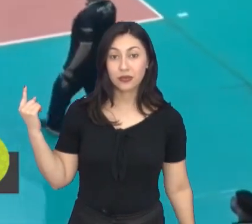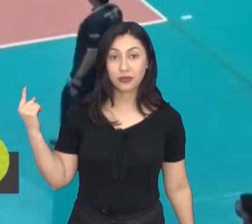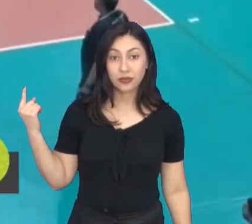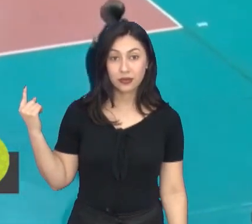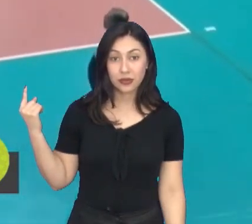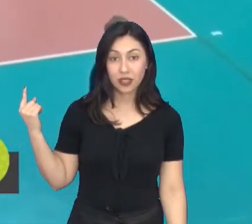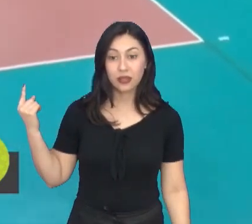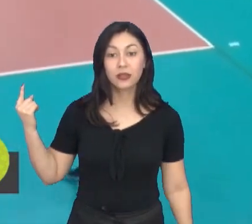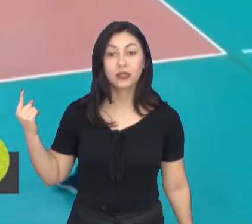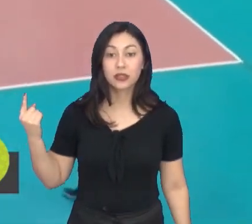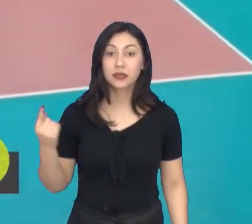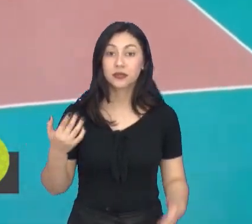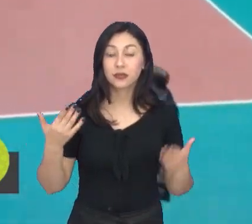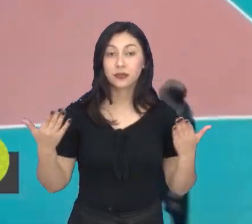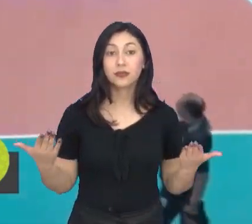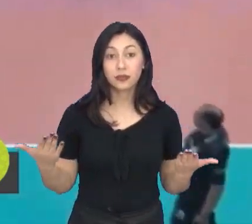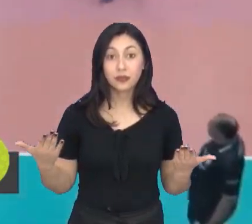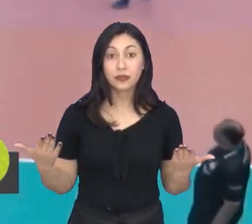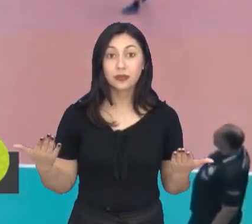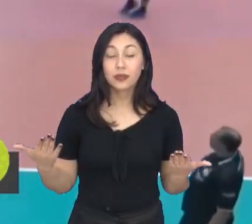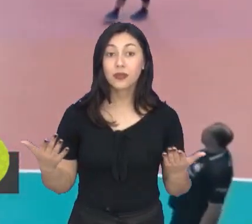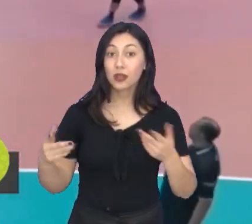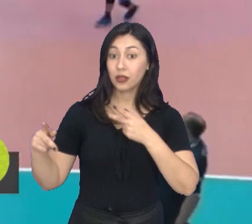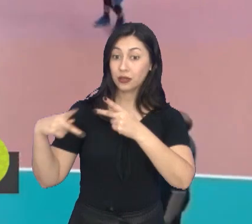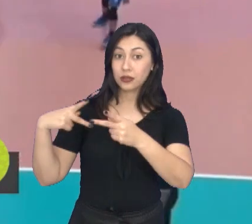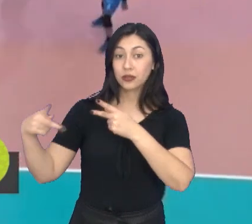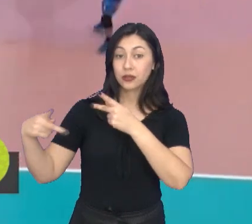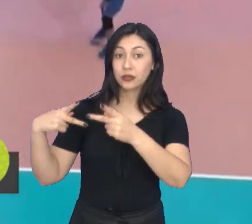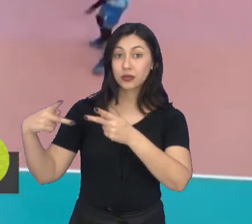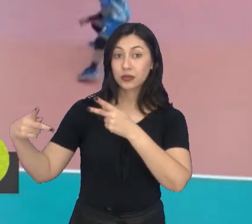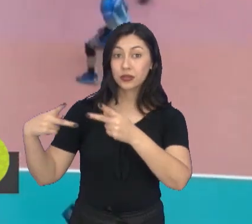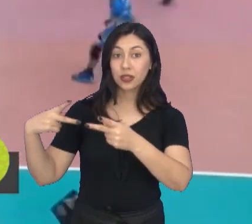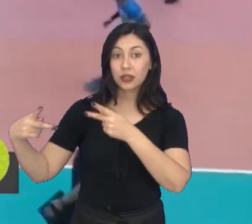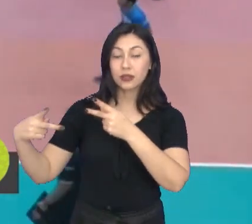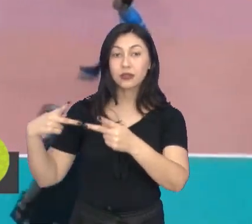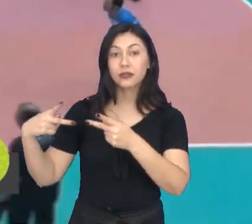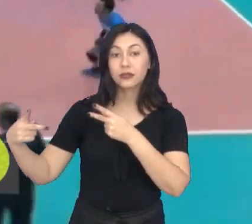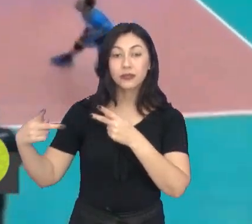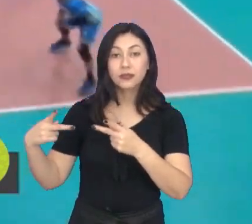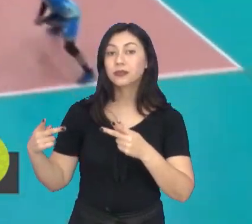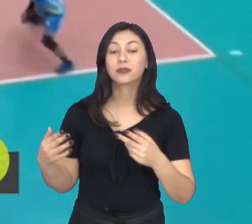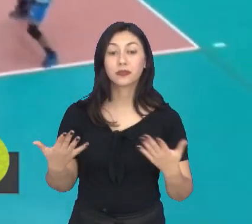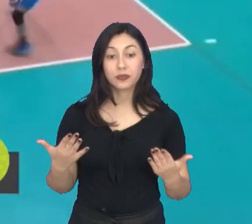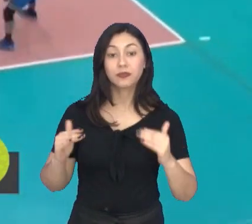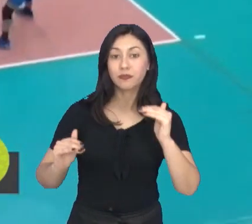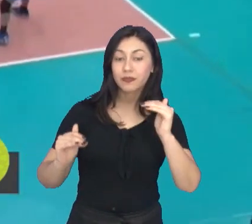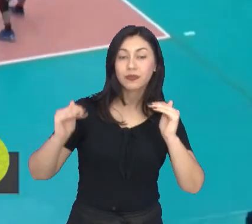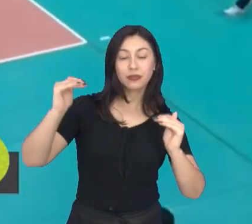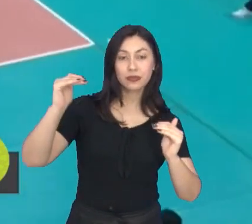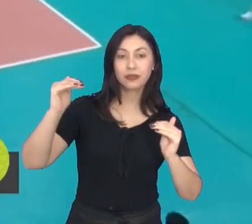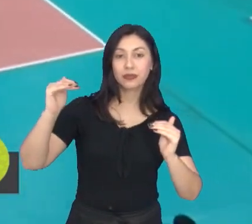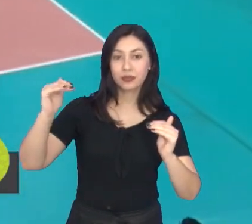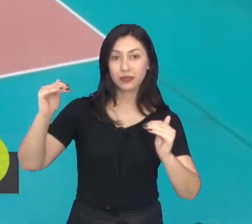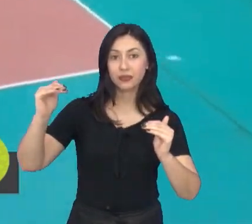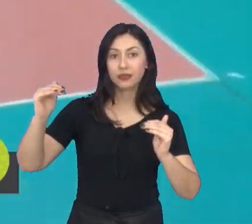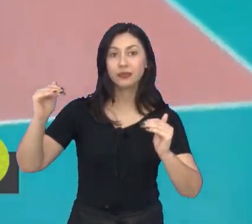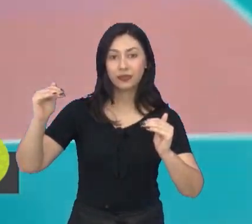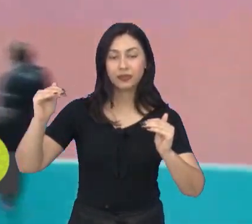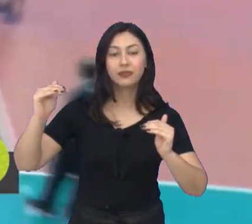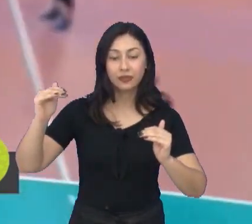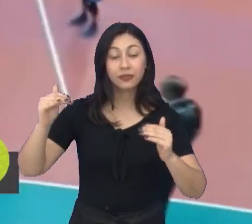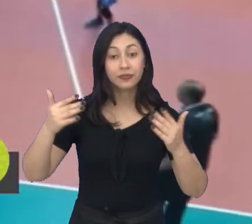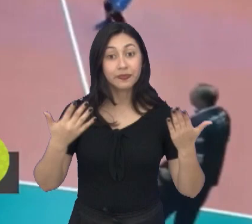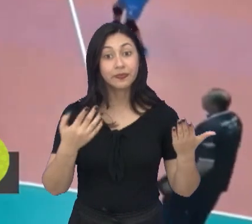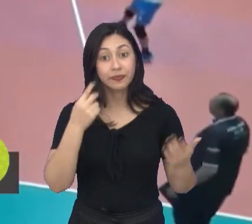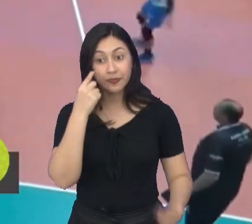dar a menor chance para o São José, os donos da casa dominaram o set com bons ataques explorando o bloqueio. E foi desta forma